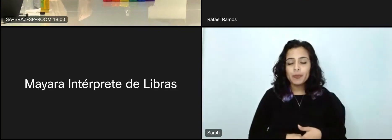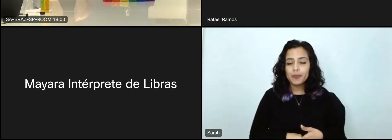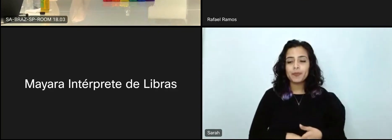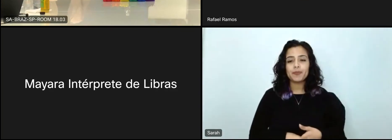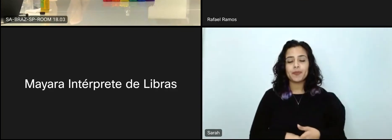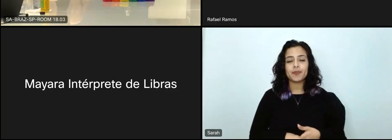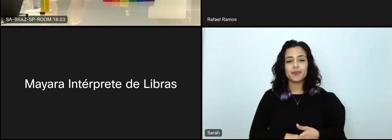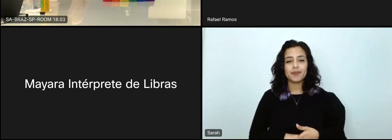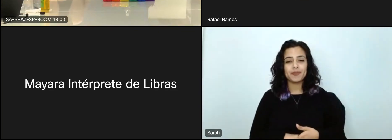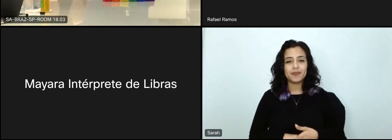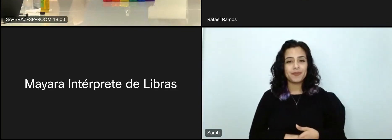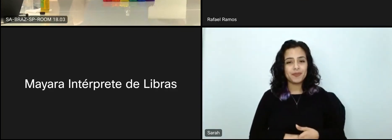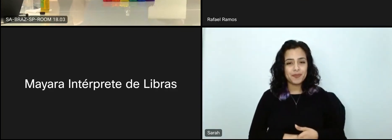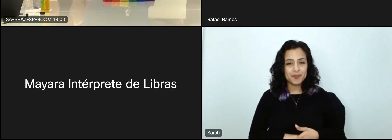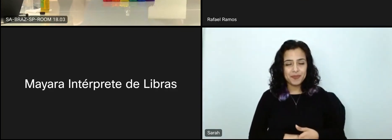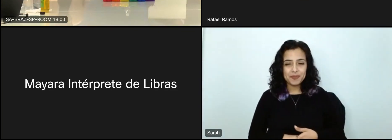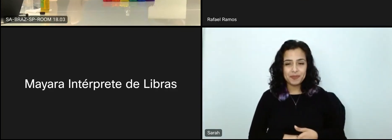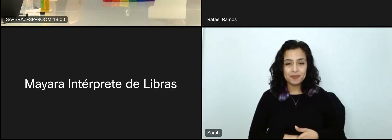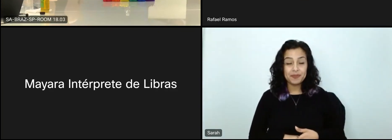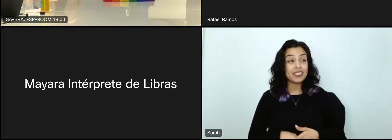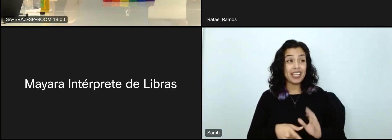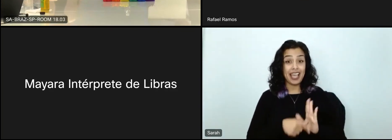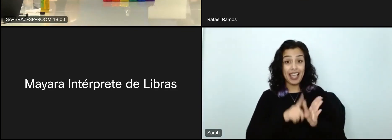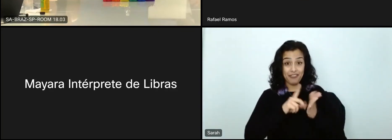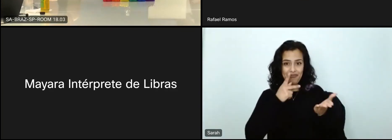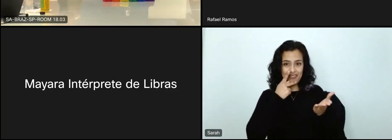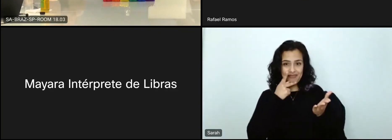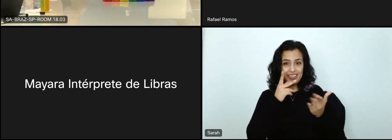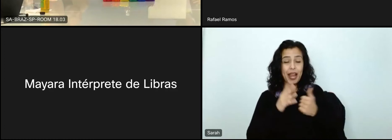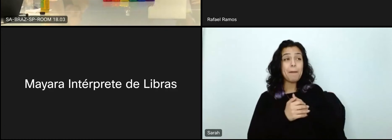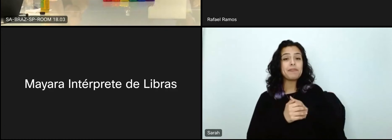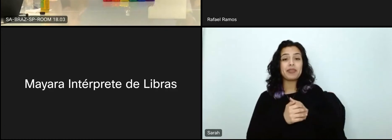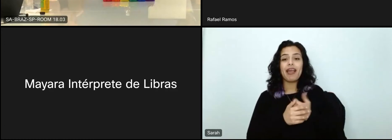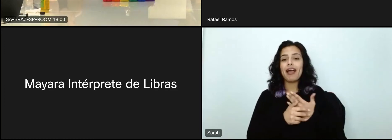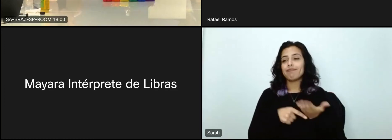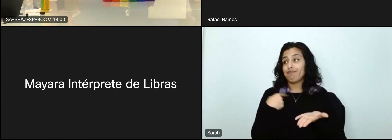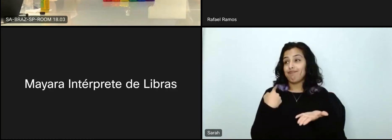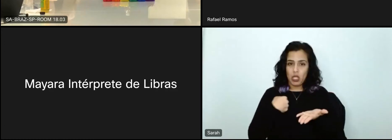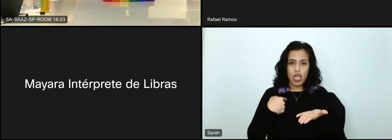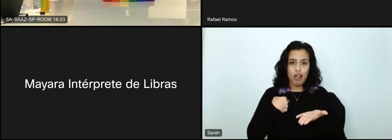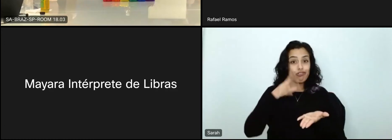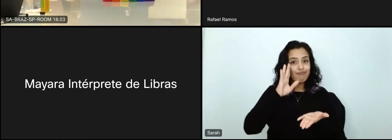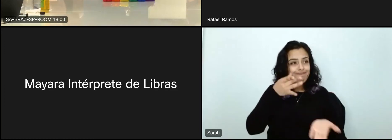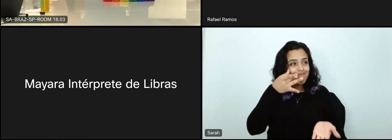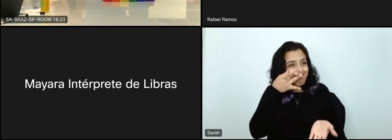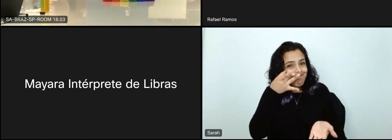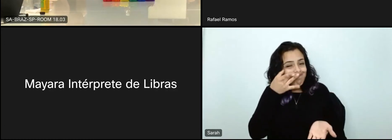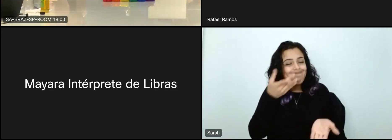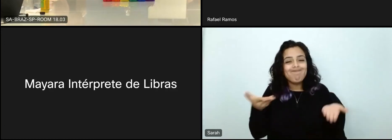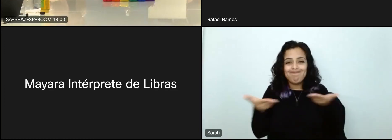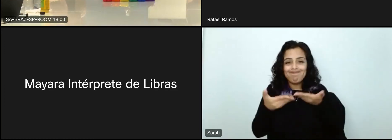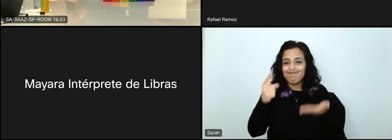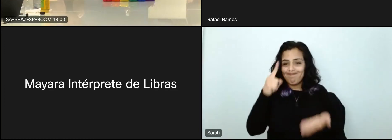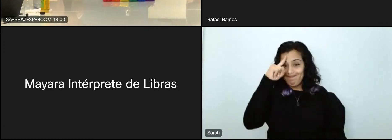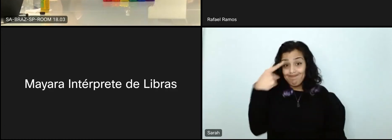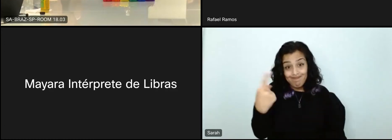Então, vamos lá. Antes de eu falar, né, as melhorias que a gente tem vivido aqui, porque eu tenho presenciado diariamente essas mudanças,